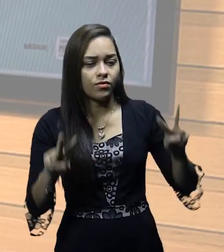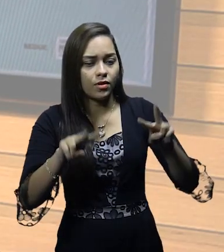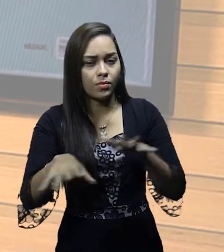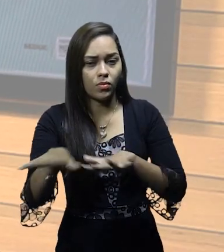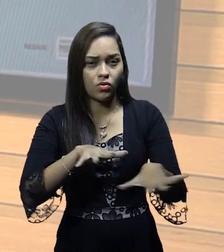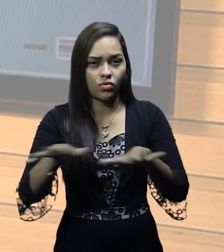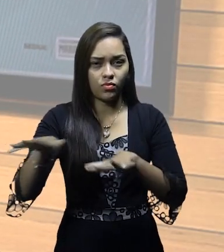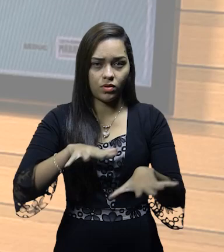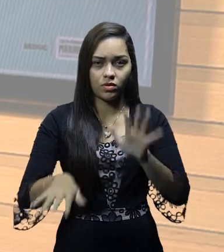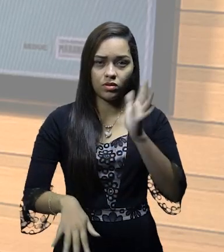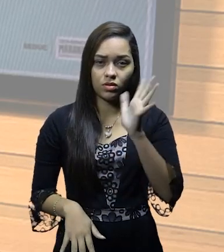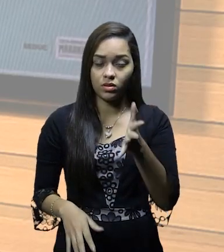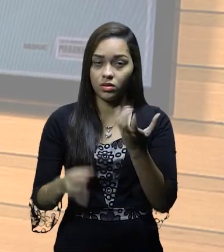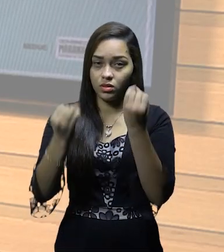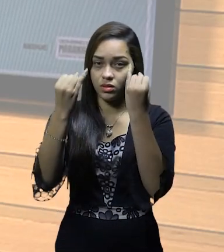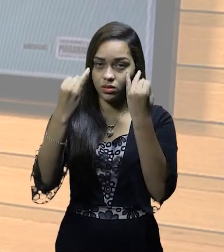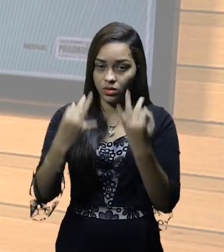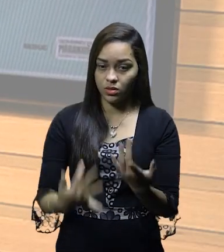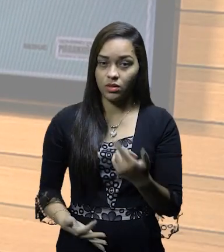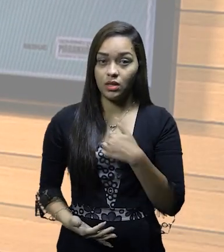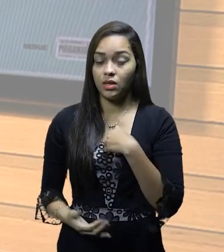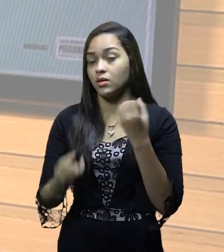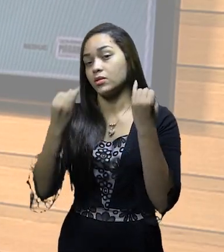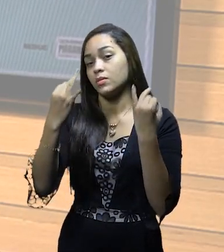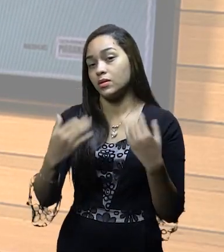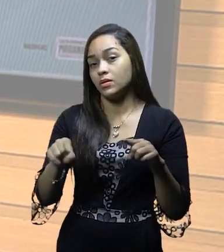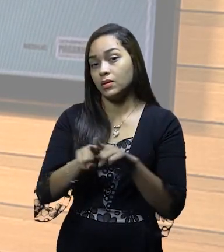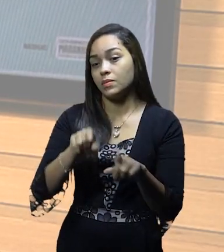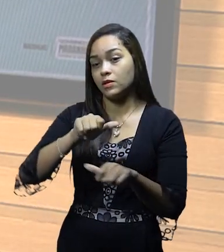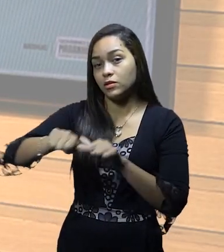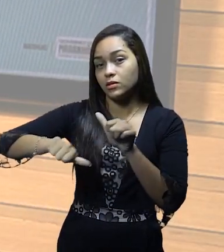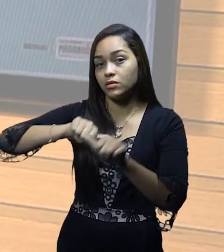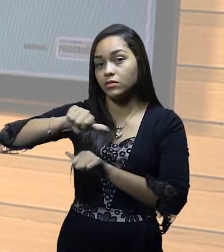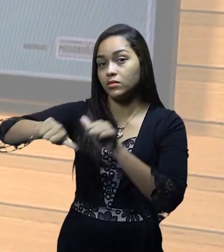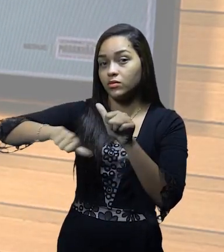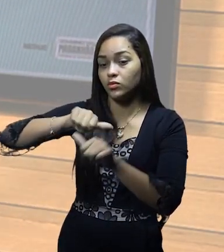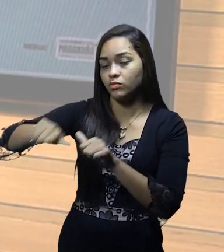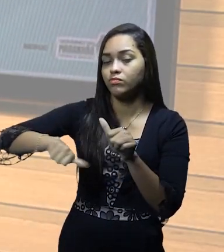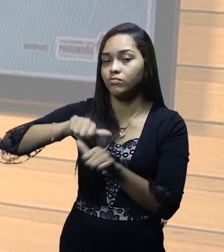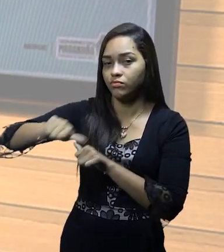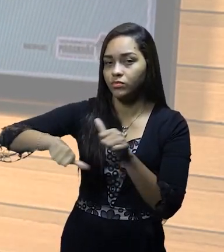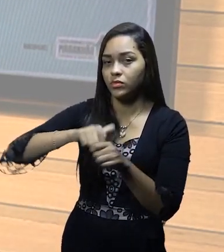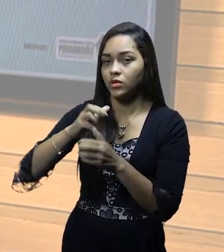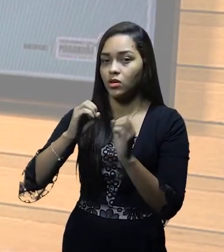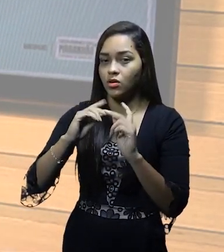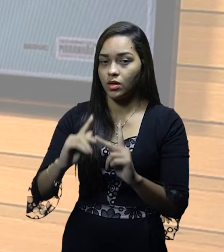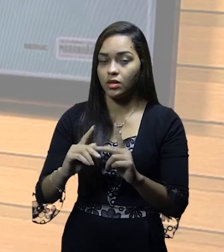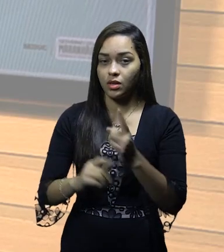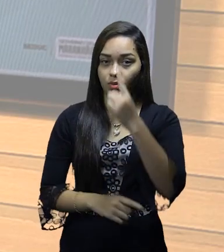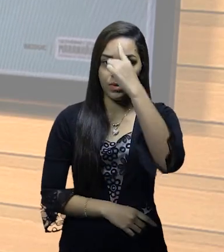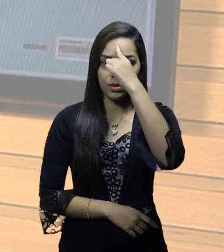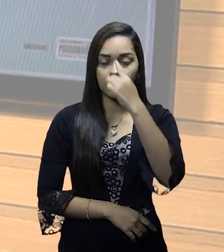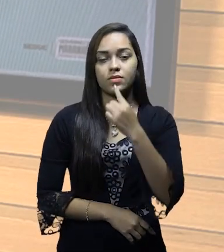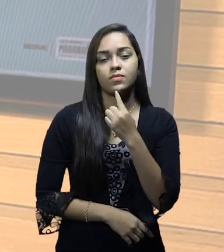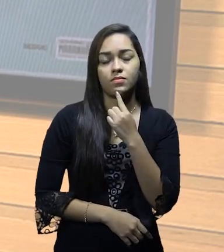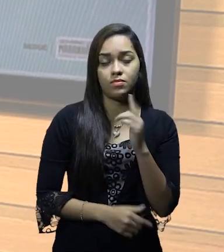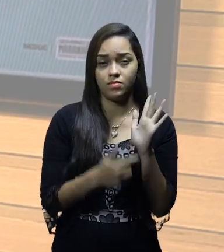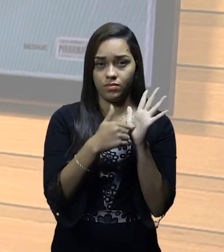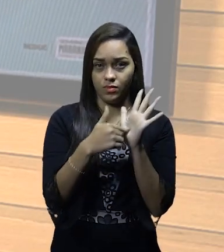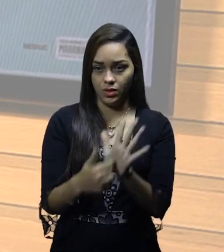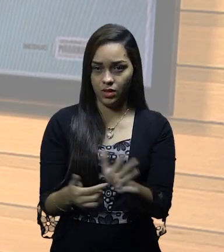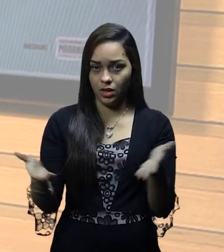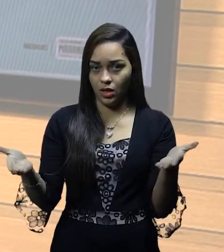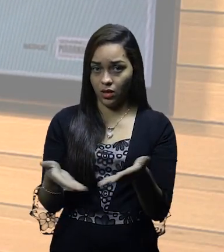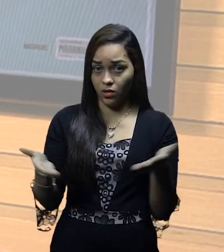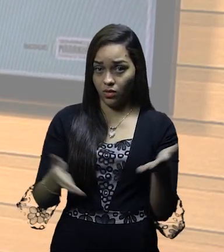quando a gente fala de movimento, que eu falei agora da figura, eu estou falando também de transformações, de mudança. Então, essa figura